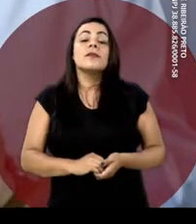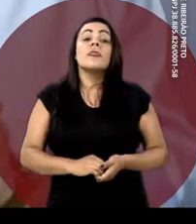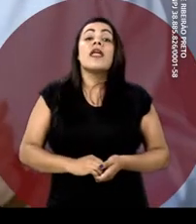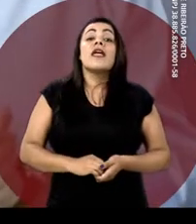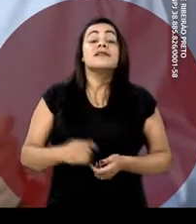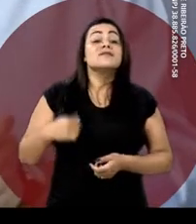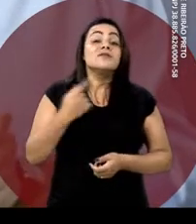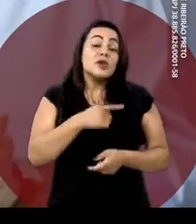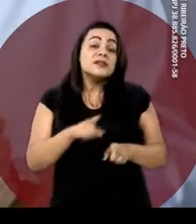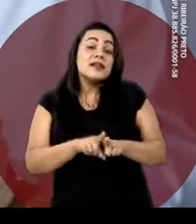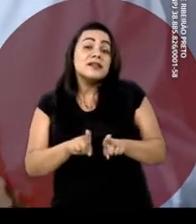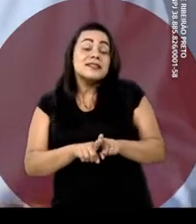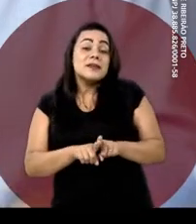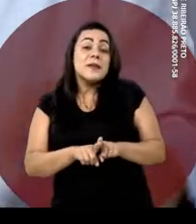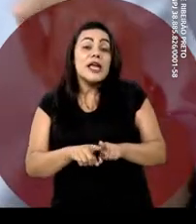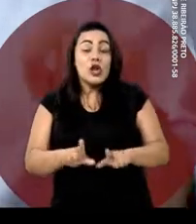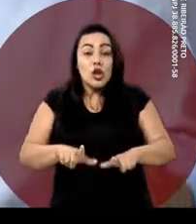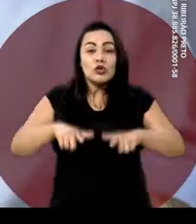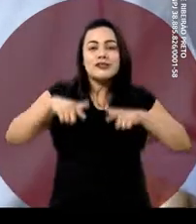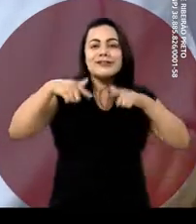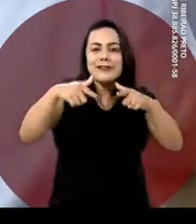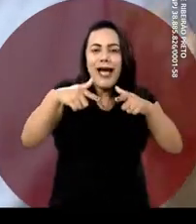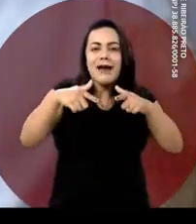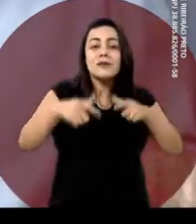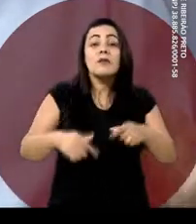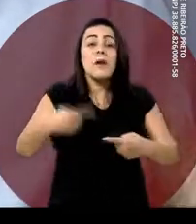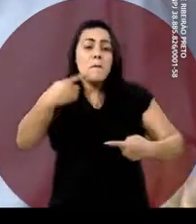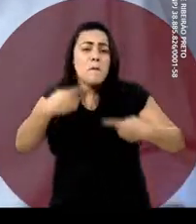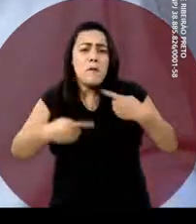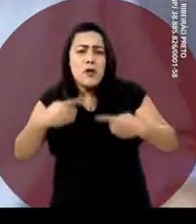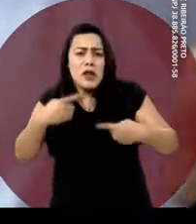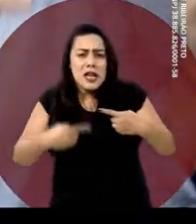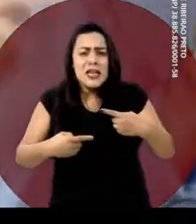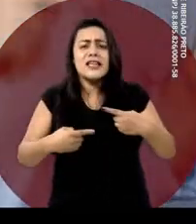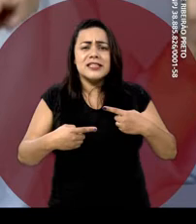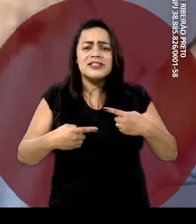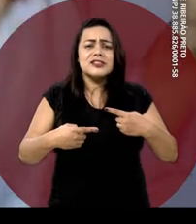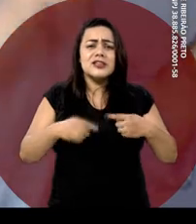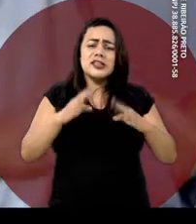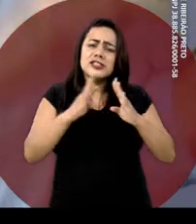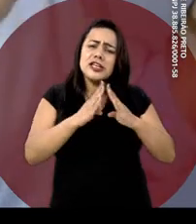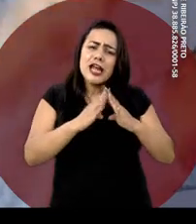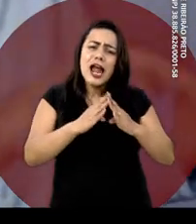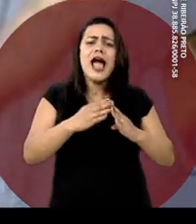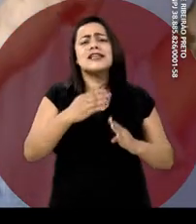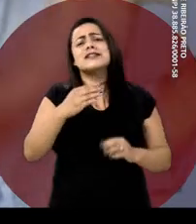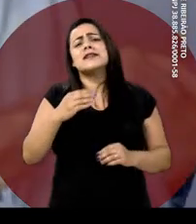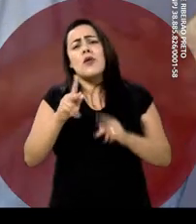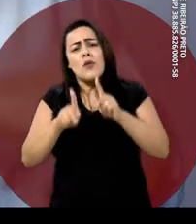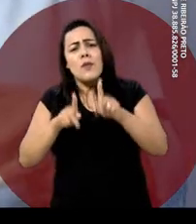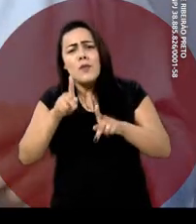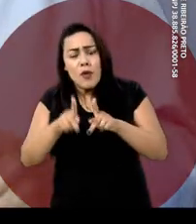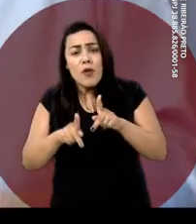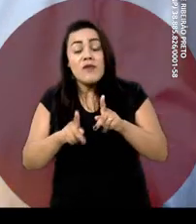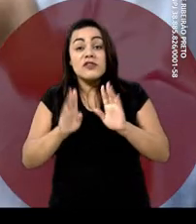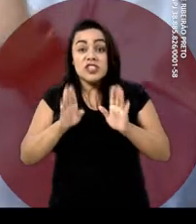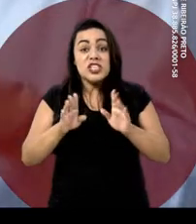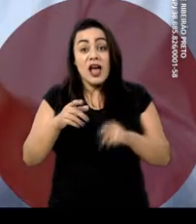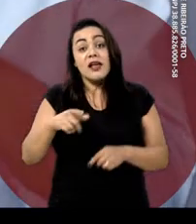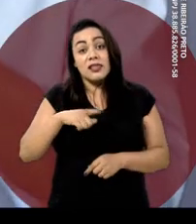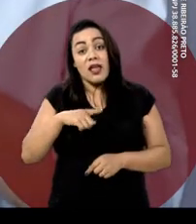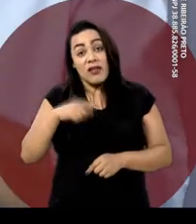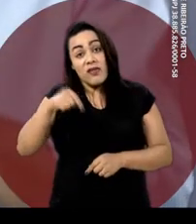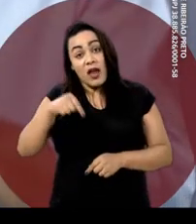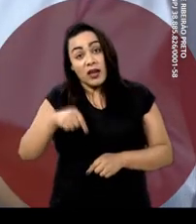combater o déficit habitacional em Ribeirão Preto com uma política de moradia popular nos moldes daquela que já existiu por aqui,